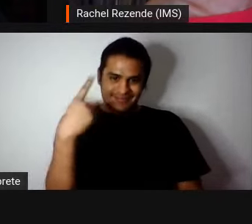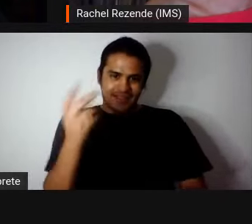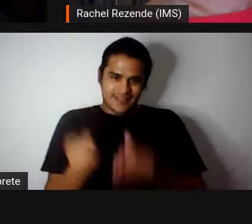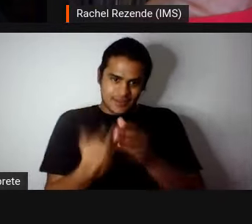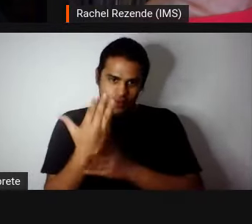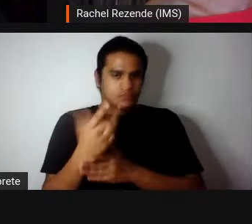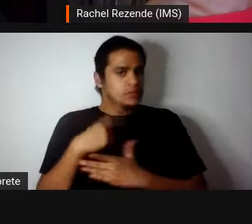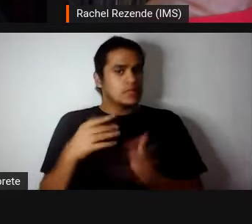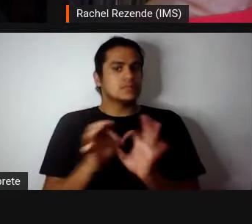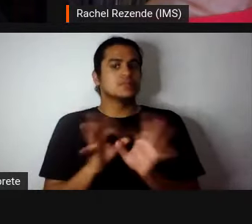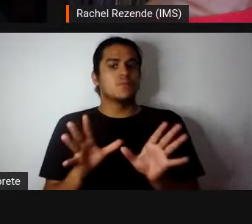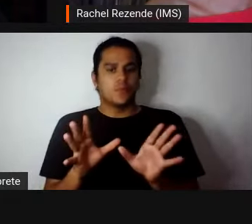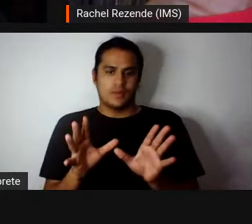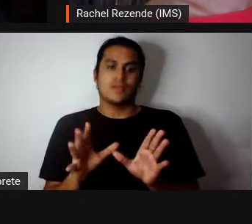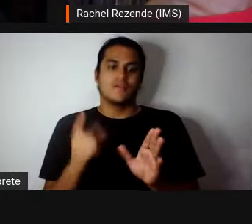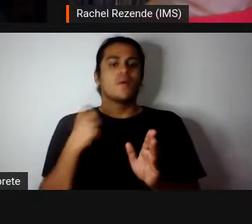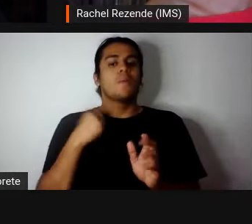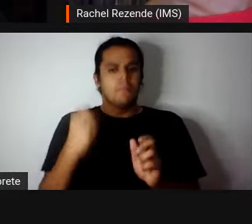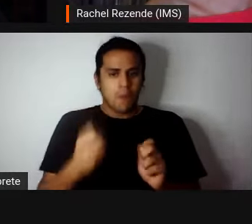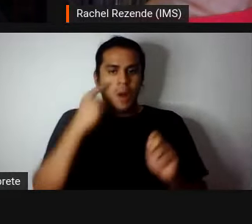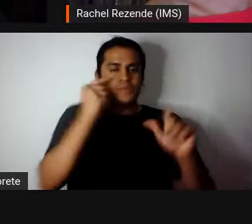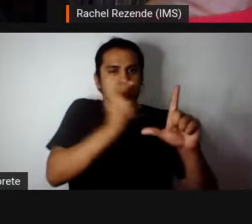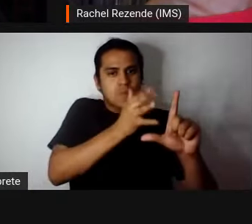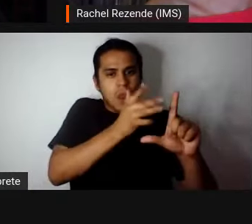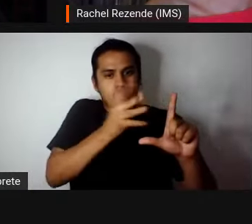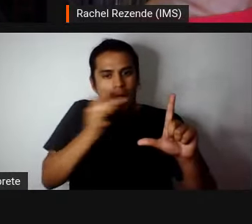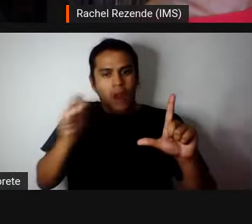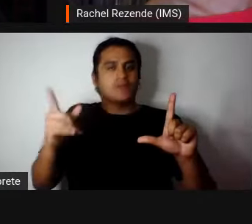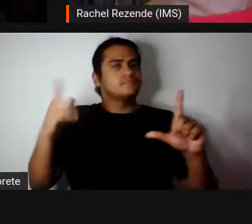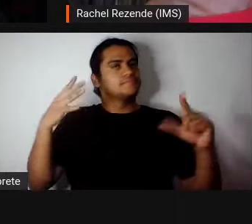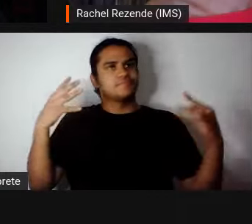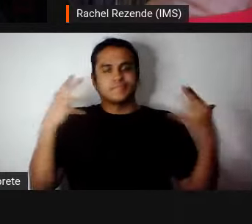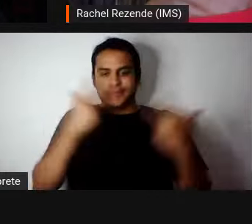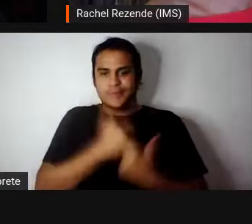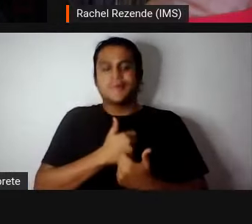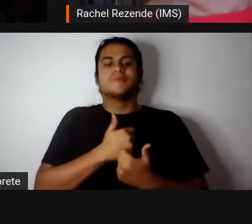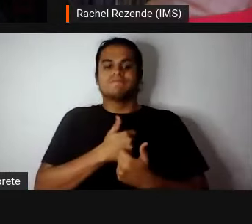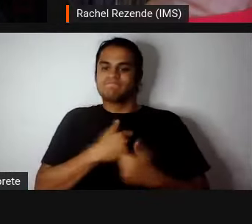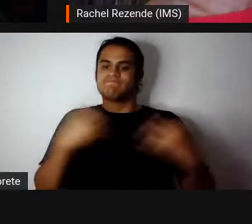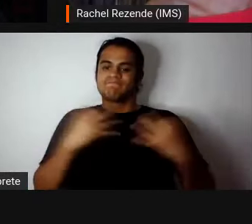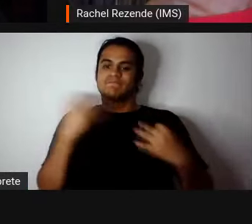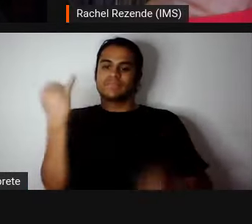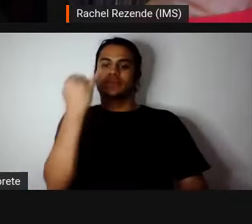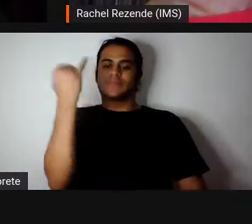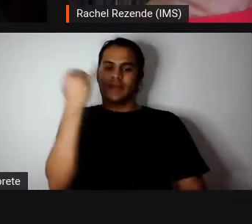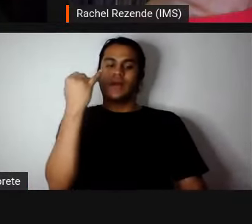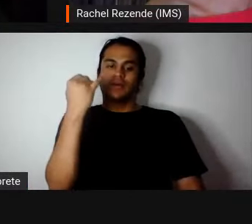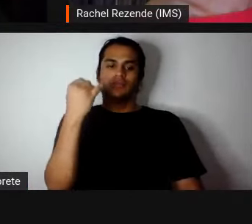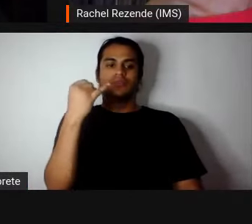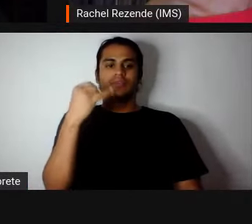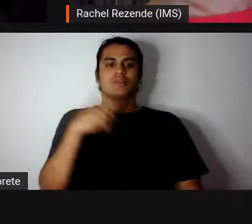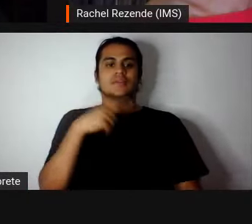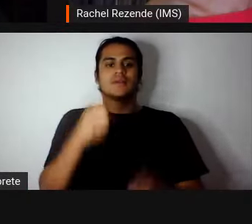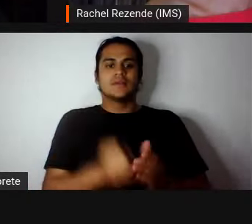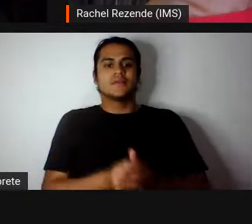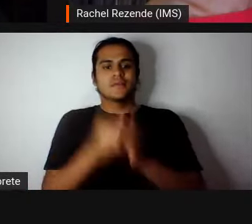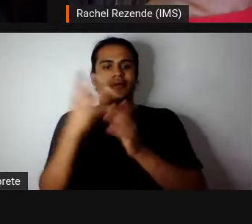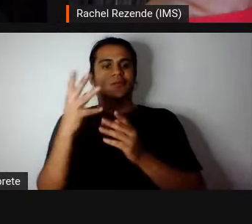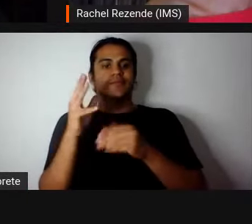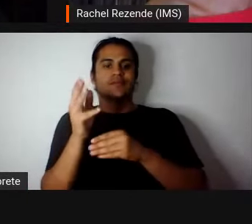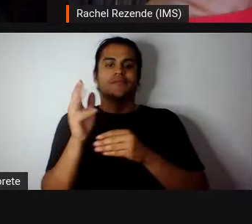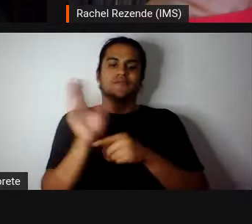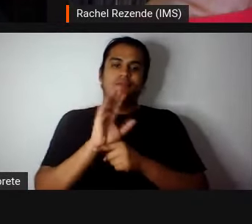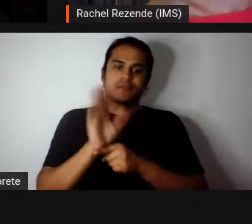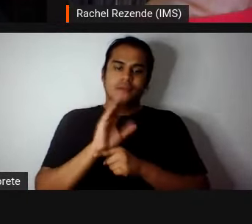streaming. Vejam e revejam, vale muito a pena, é um filme essencial. Muitos dos vídeos associados à exposição